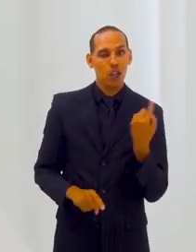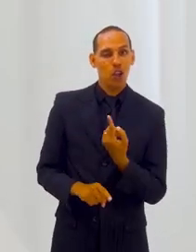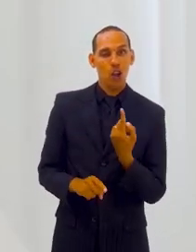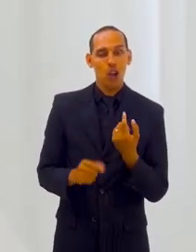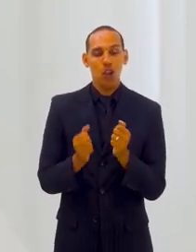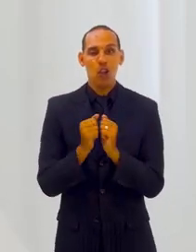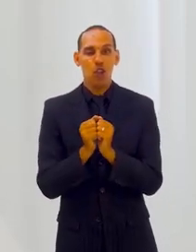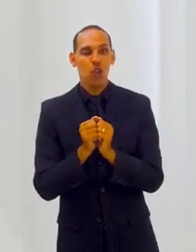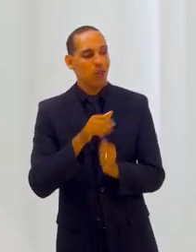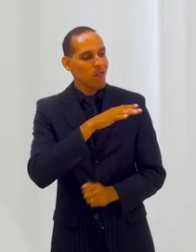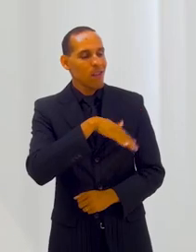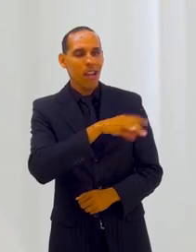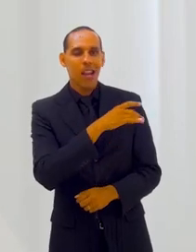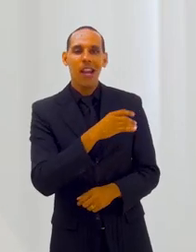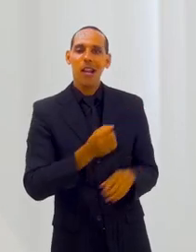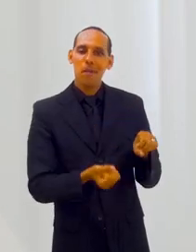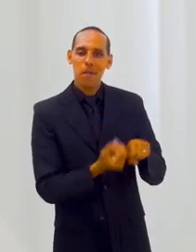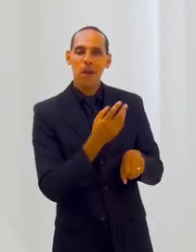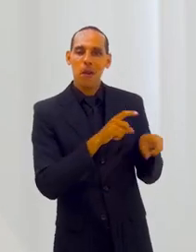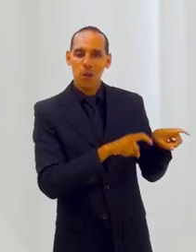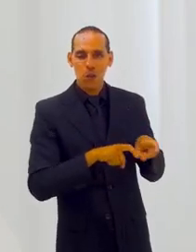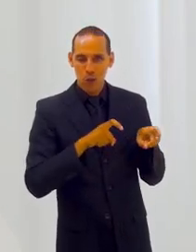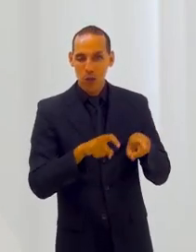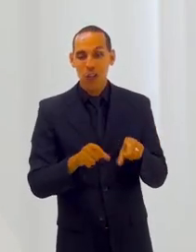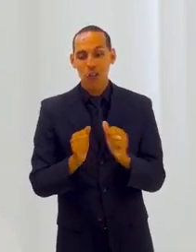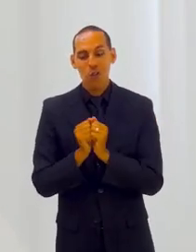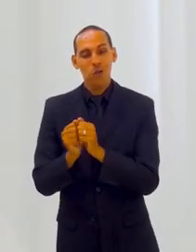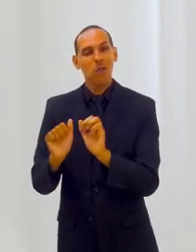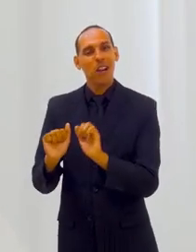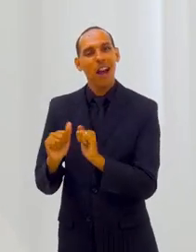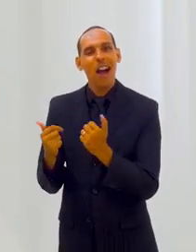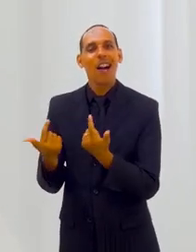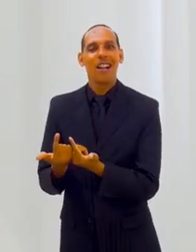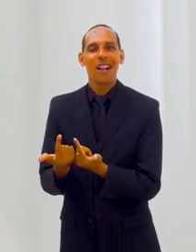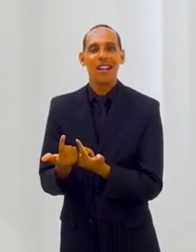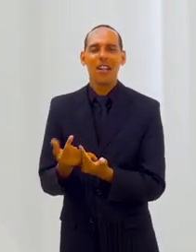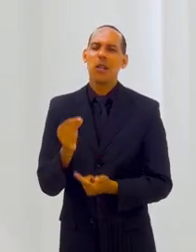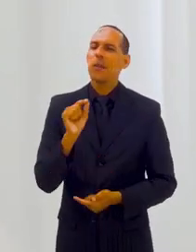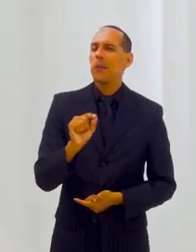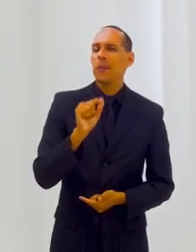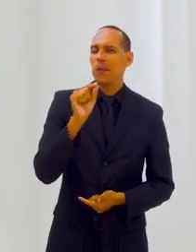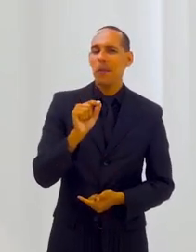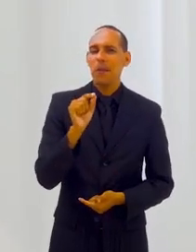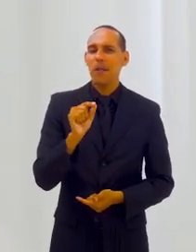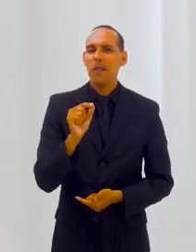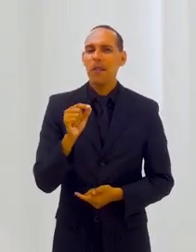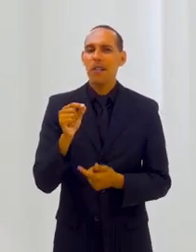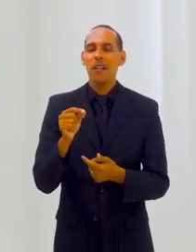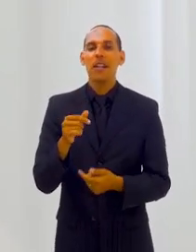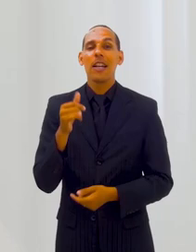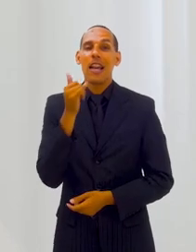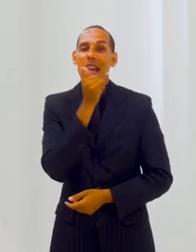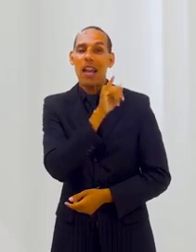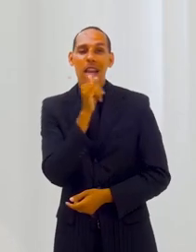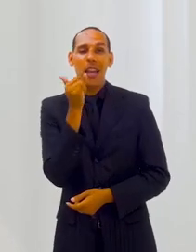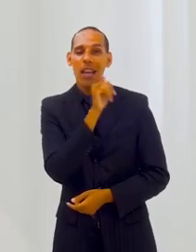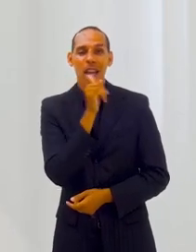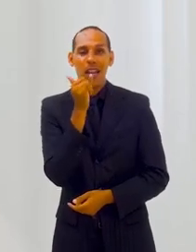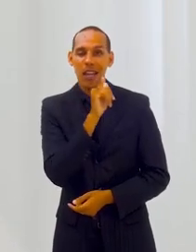produtores rurais, com a nossa LERJ, foi a questão da tributação da energia elétrica